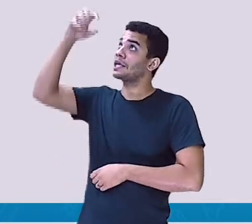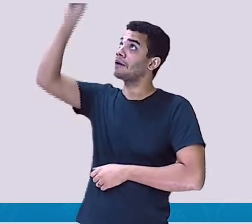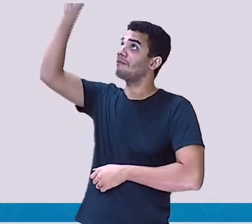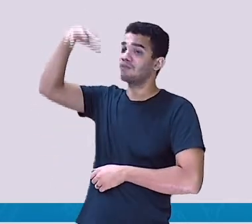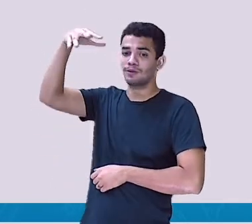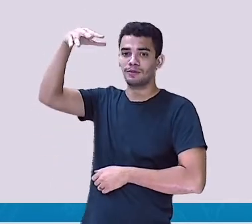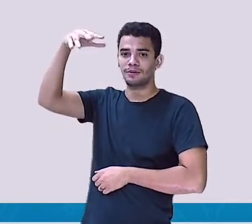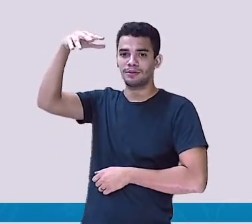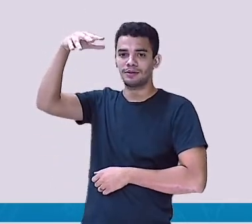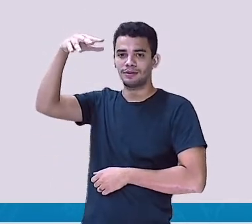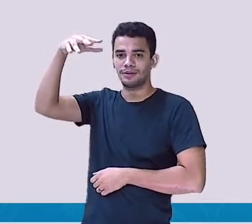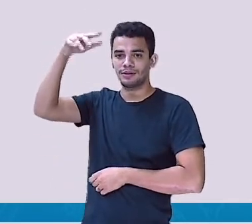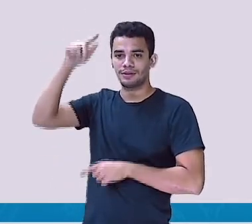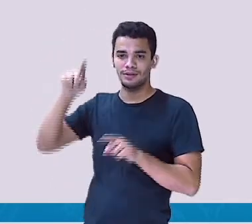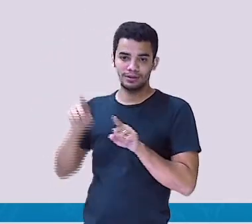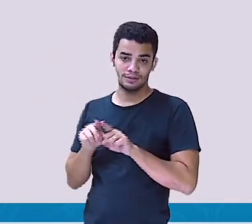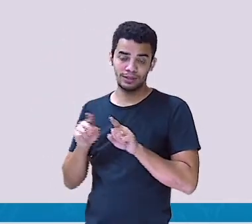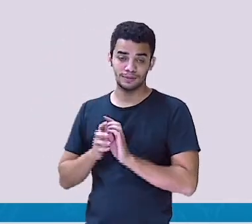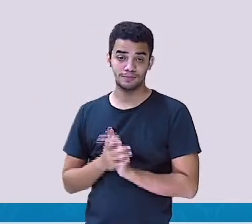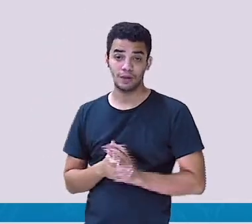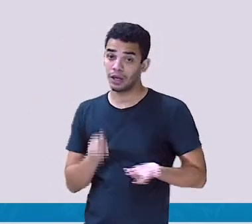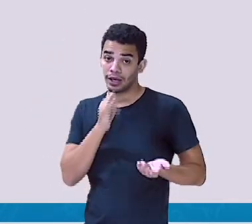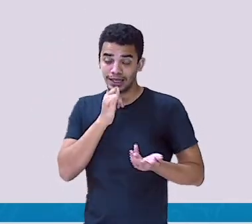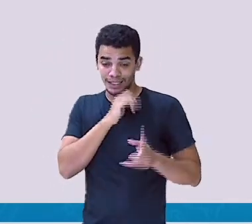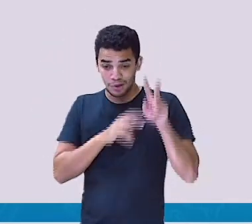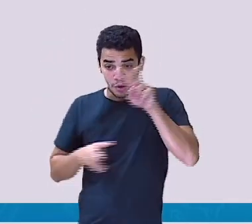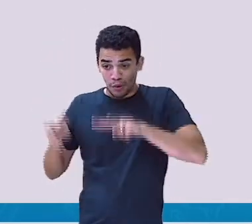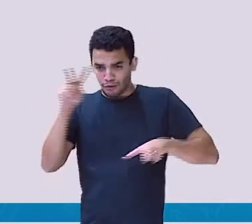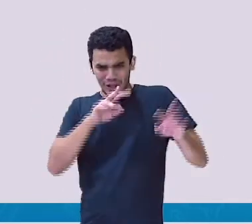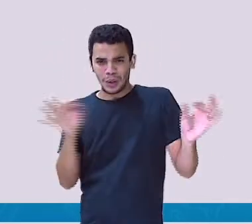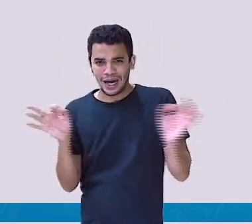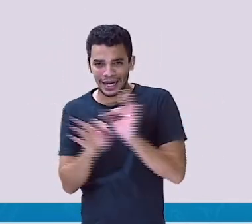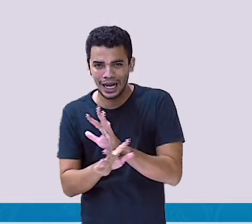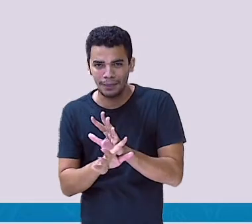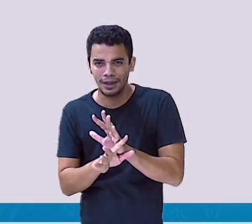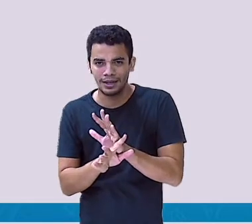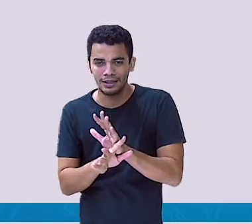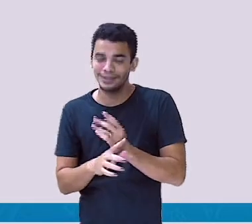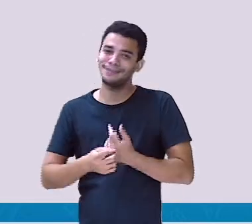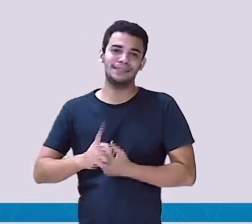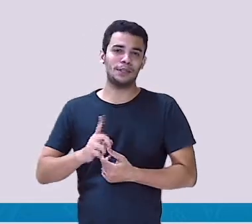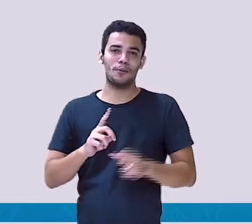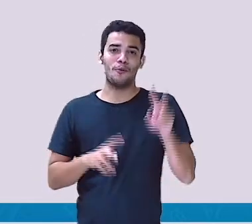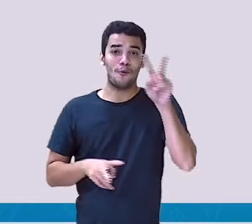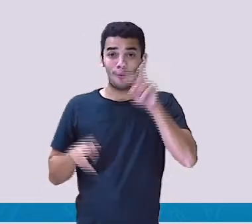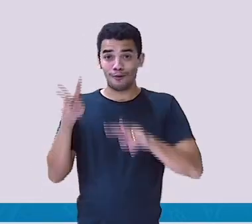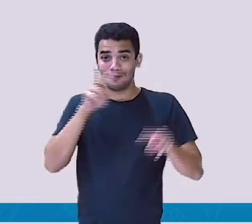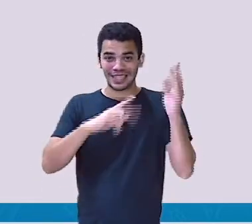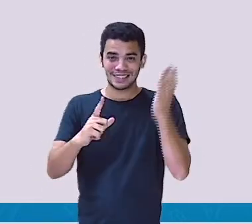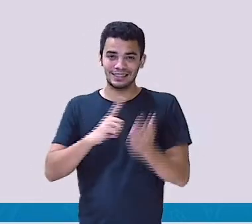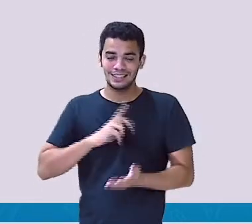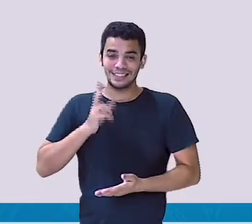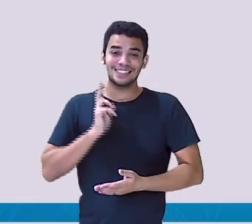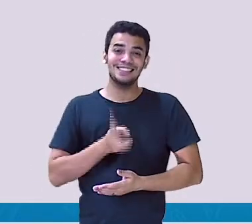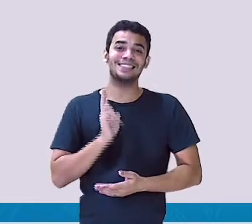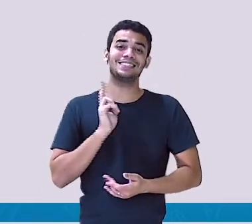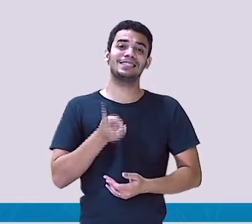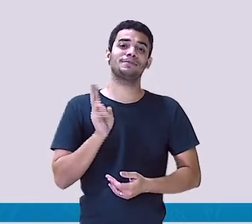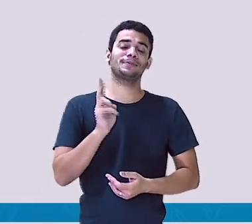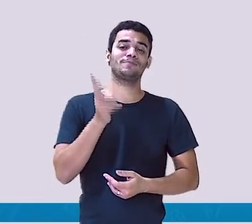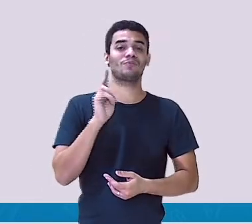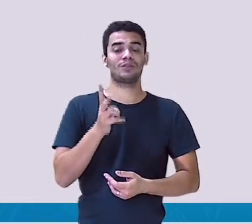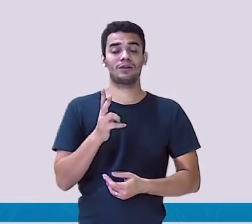que acontece? O vento também não acaba, né? Eles constroem essas usinas de energia eólica geralmente